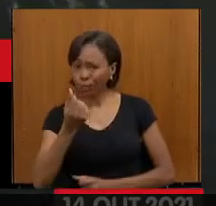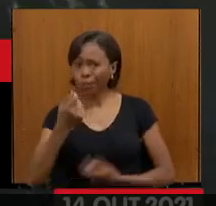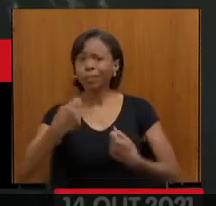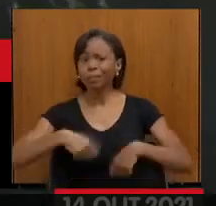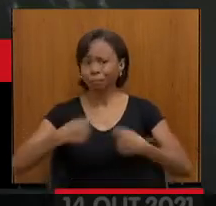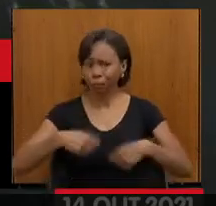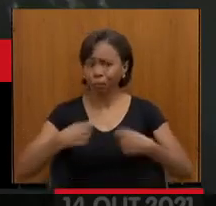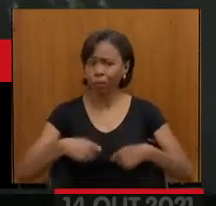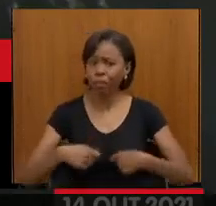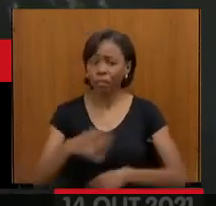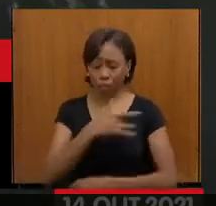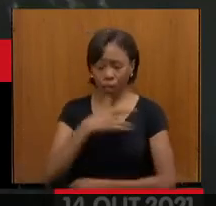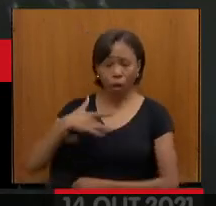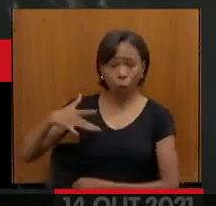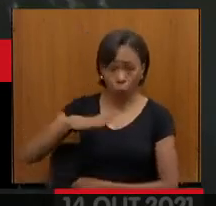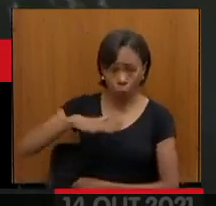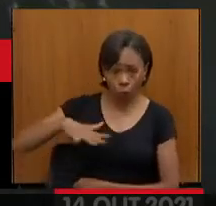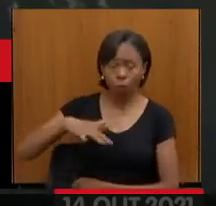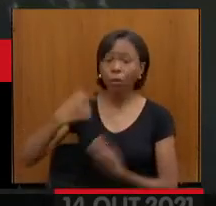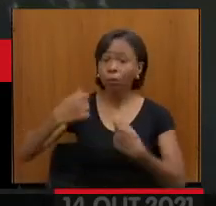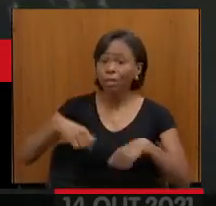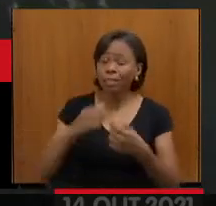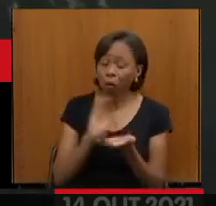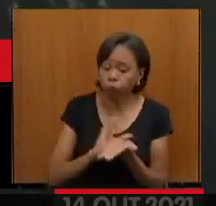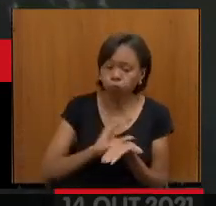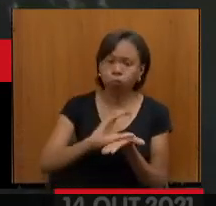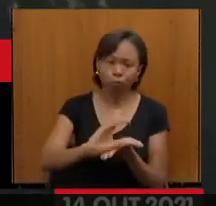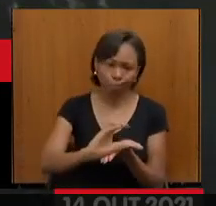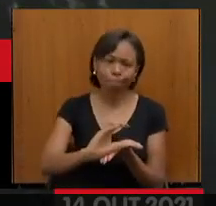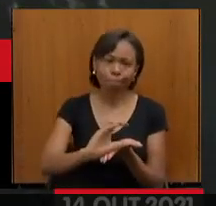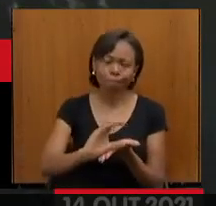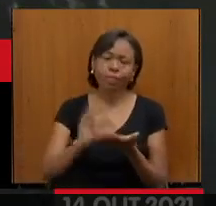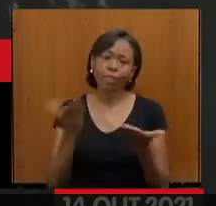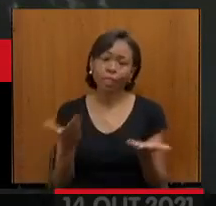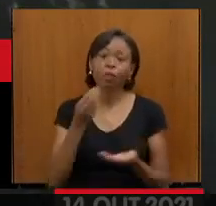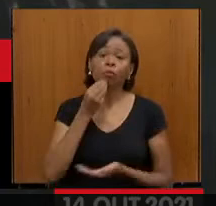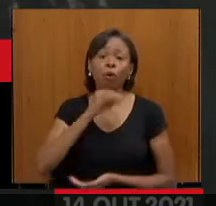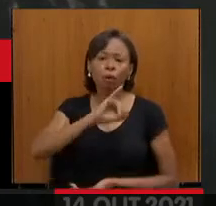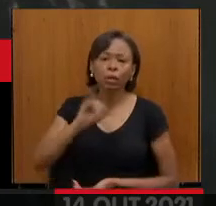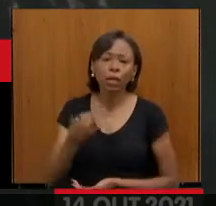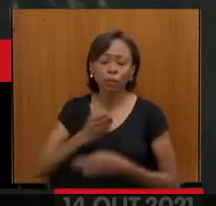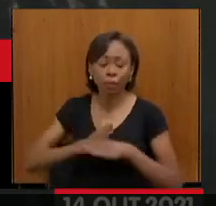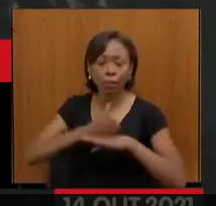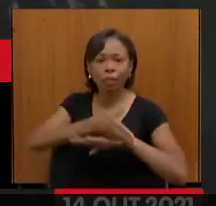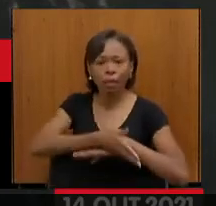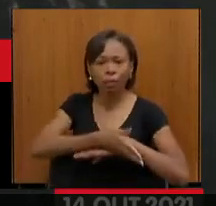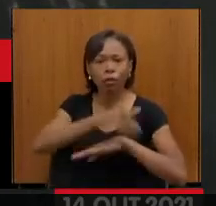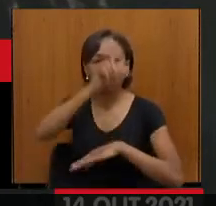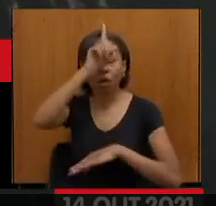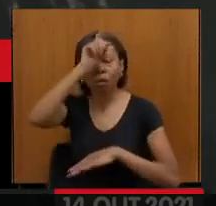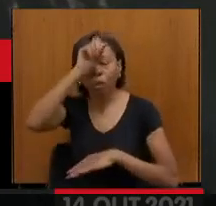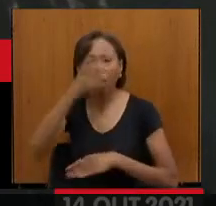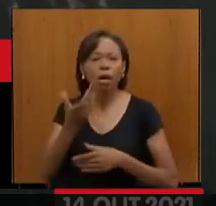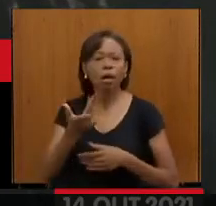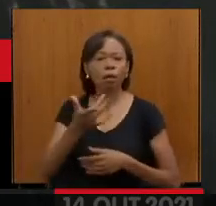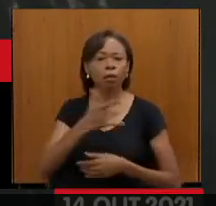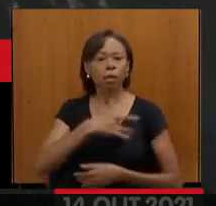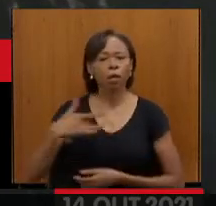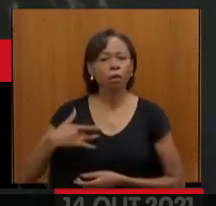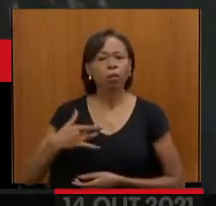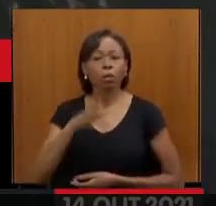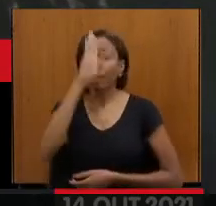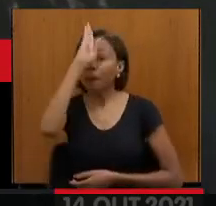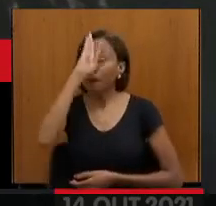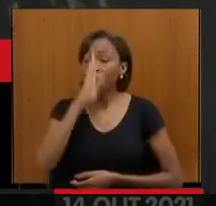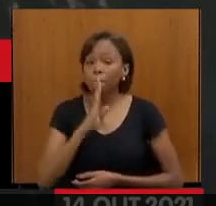pública não se faz sem recurso. E a oportunidade de ter acesso a um serviço público gratuito, de qualidade,